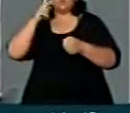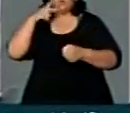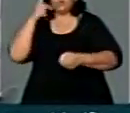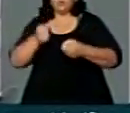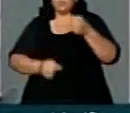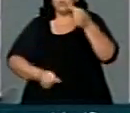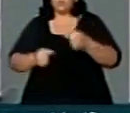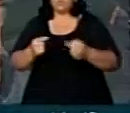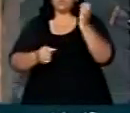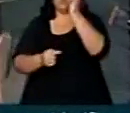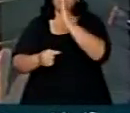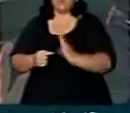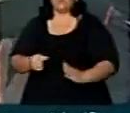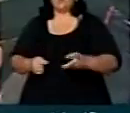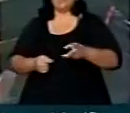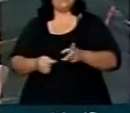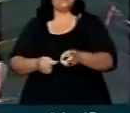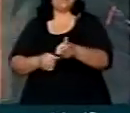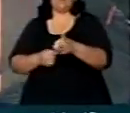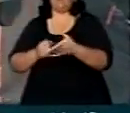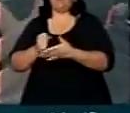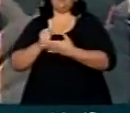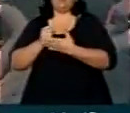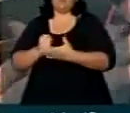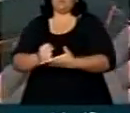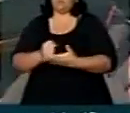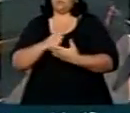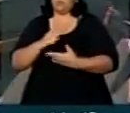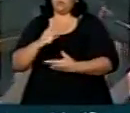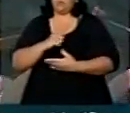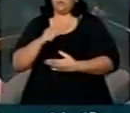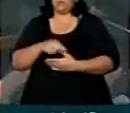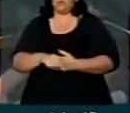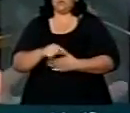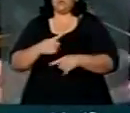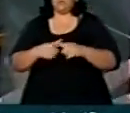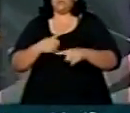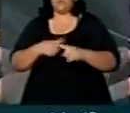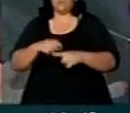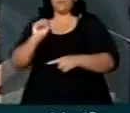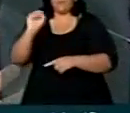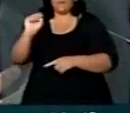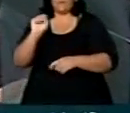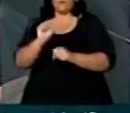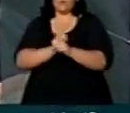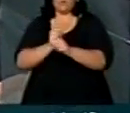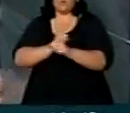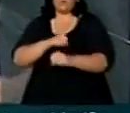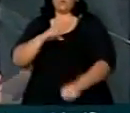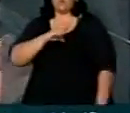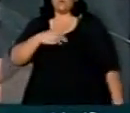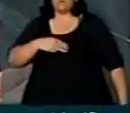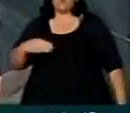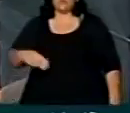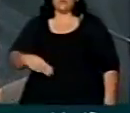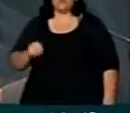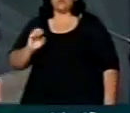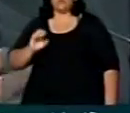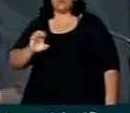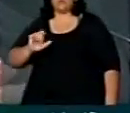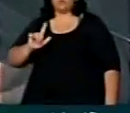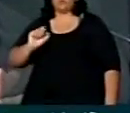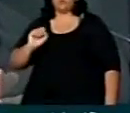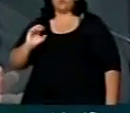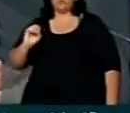adotou. E quero ser justo. Nós tivemos durante 8 anos o ministro Celso Amorim, que tinha uma linha